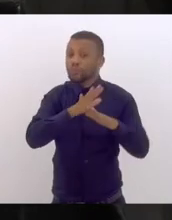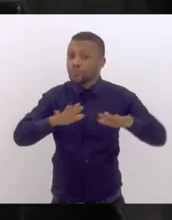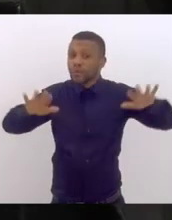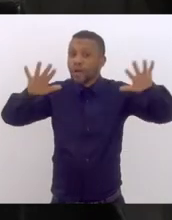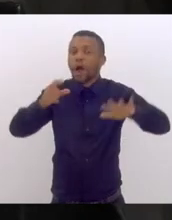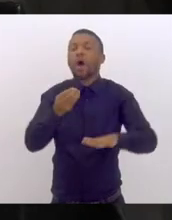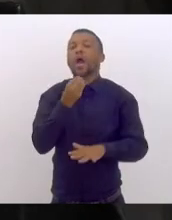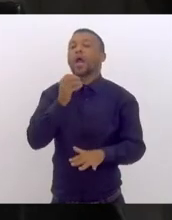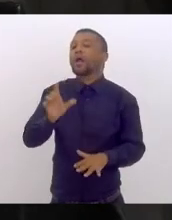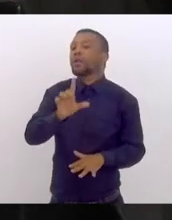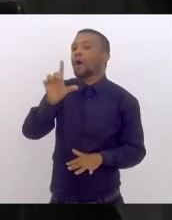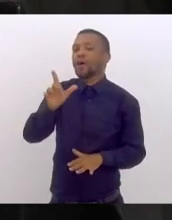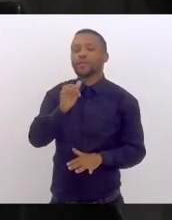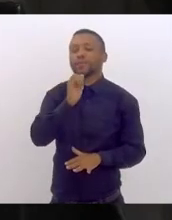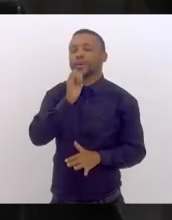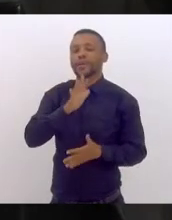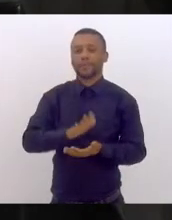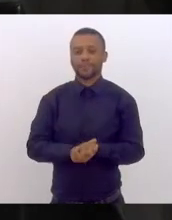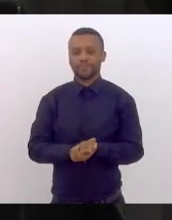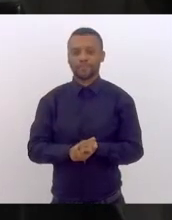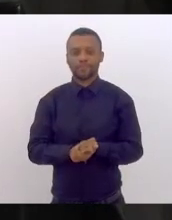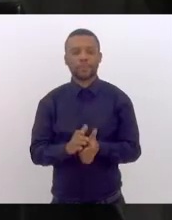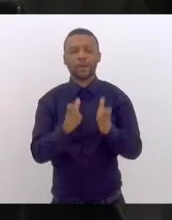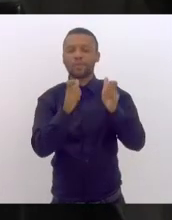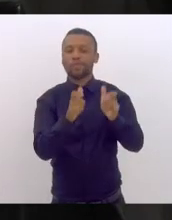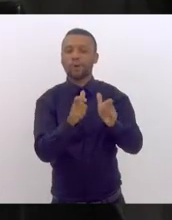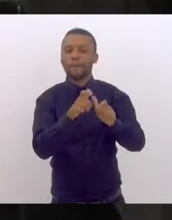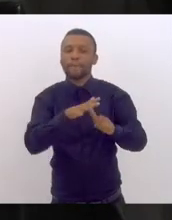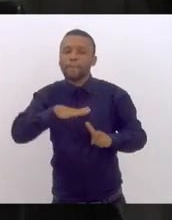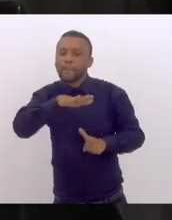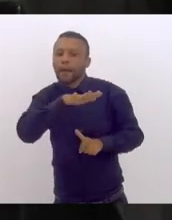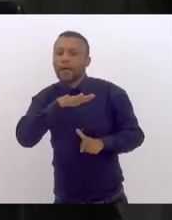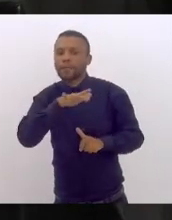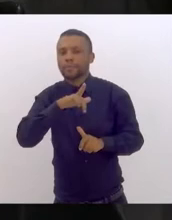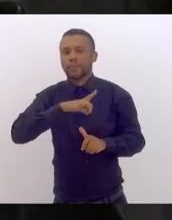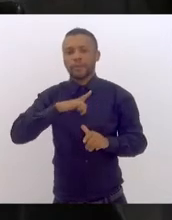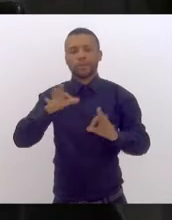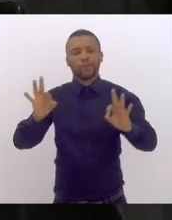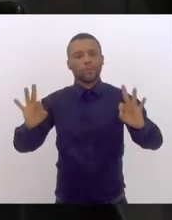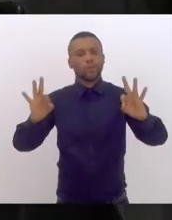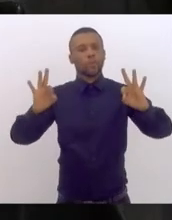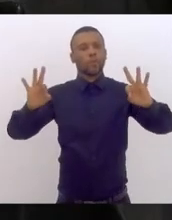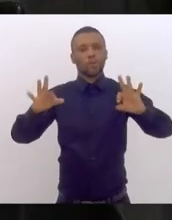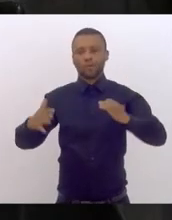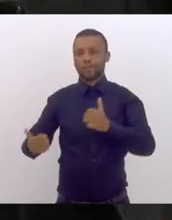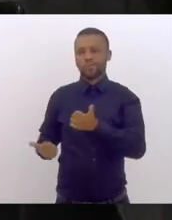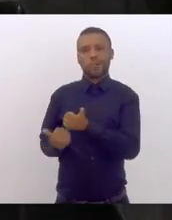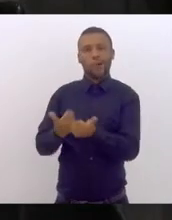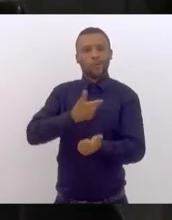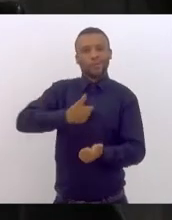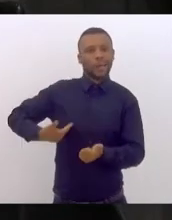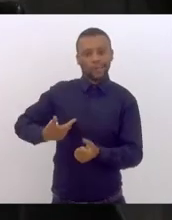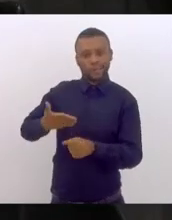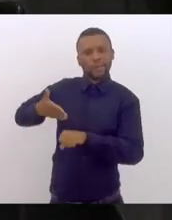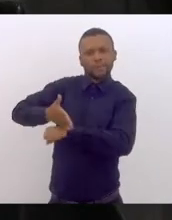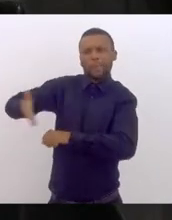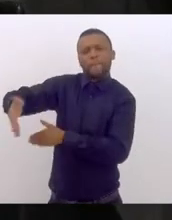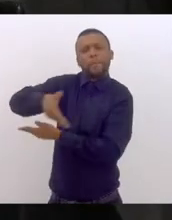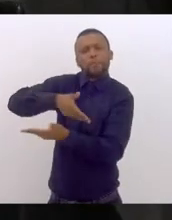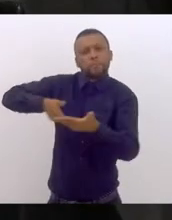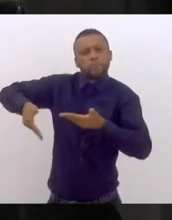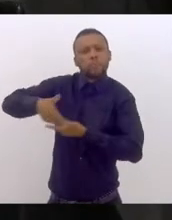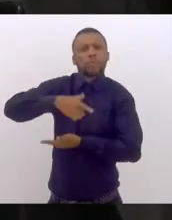nas áreas nas áreas mais favorecidas o Estado está mais presente a Ju